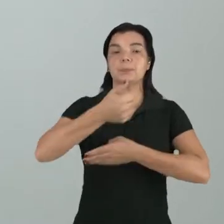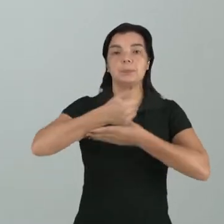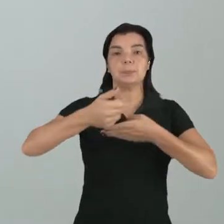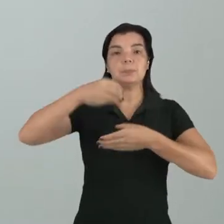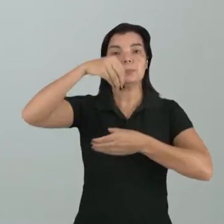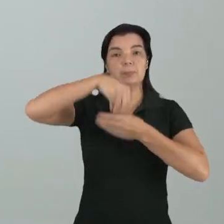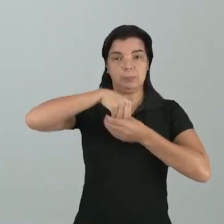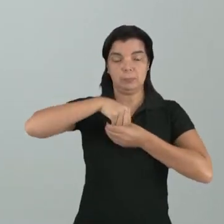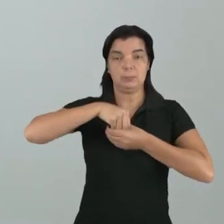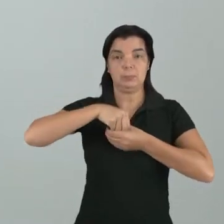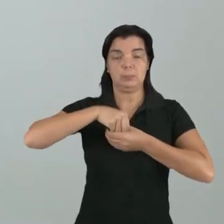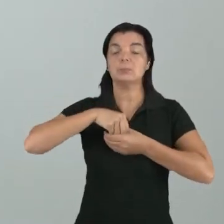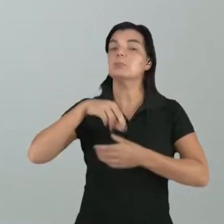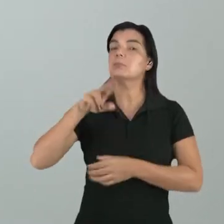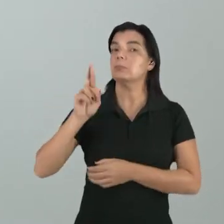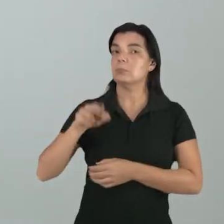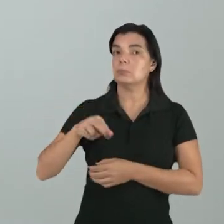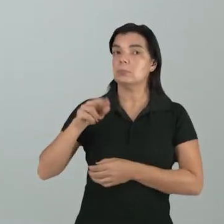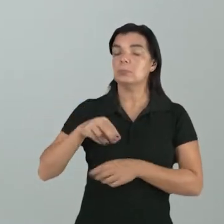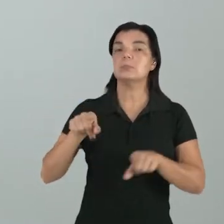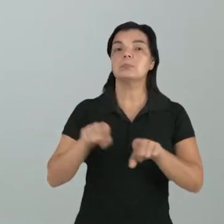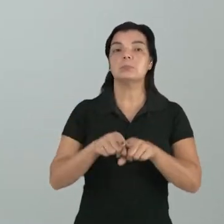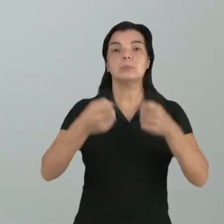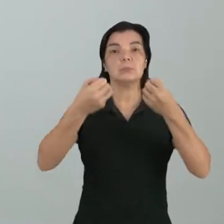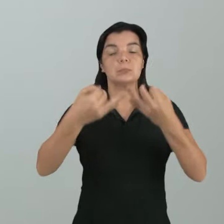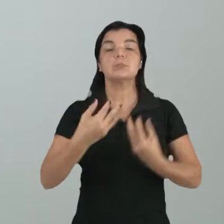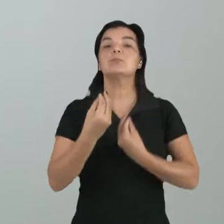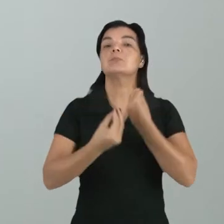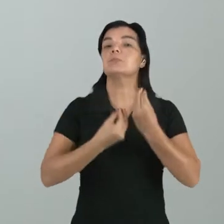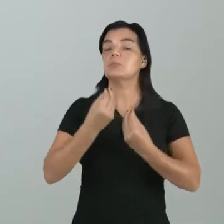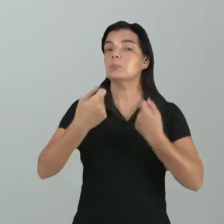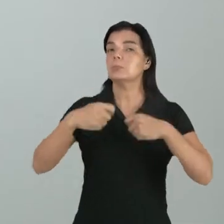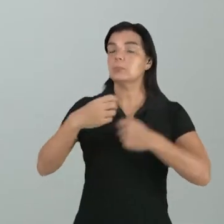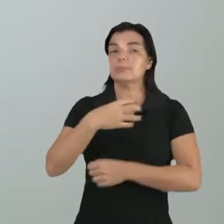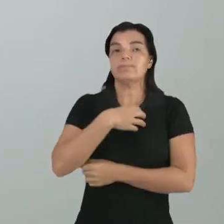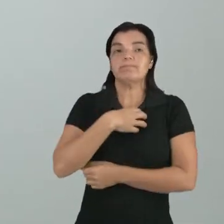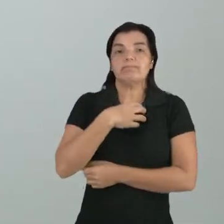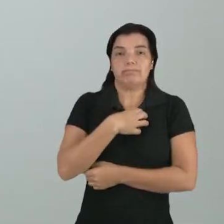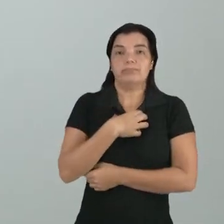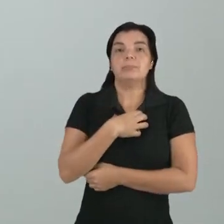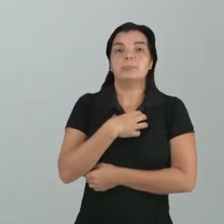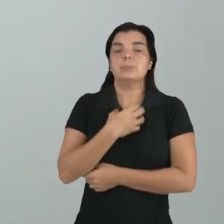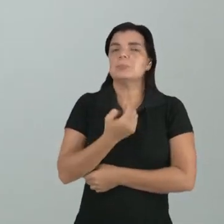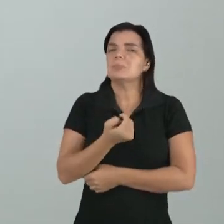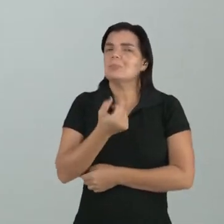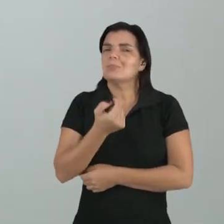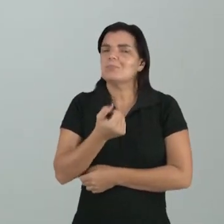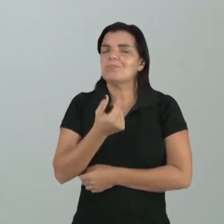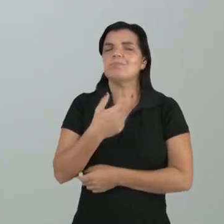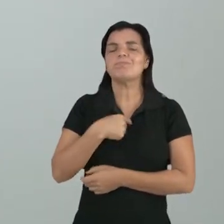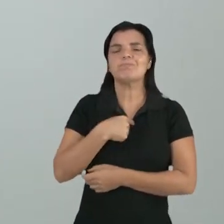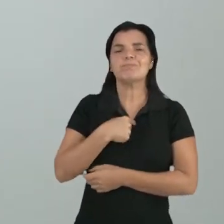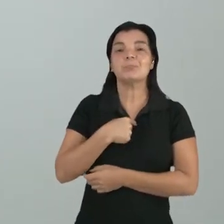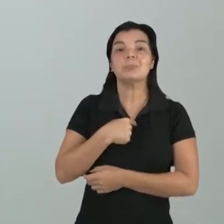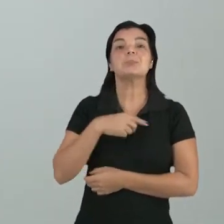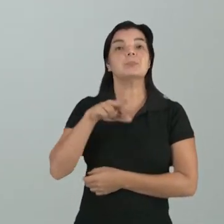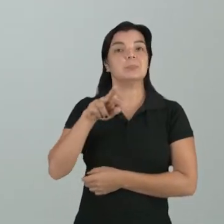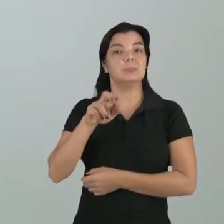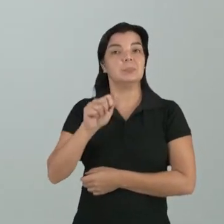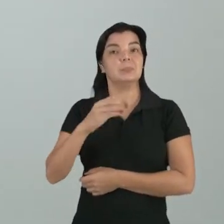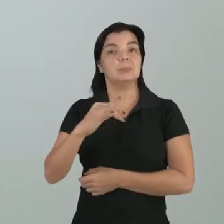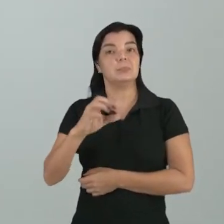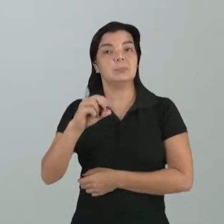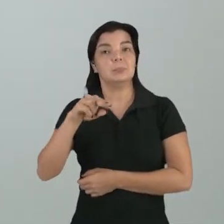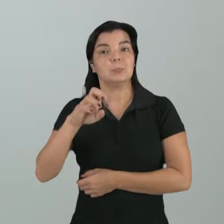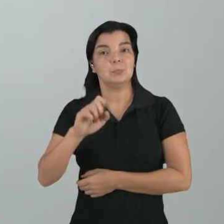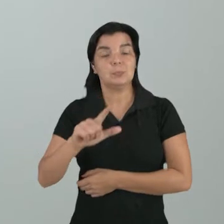moral dentro de mim, que deriva da razão, me diz como devo agir. É como se fosse quase que uma intuição, mas ela é racional,